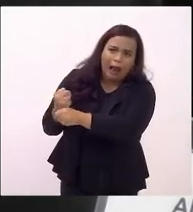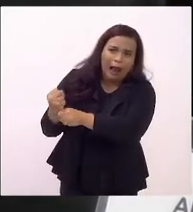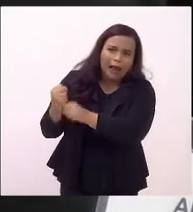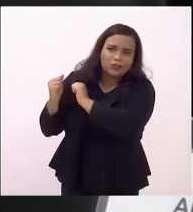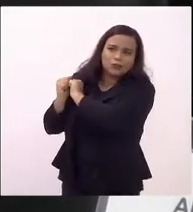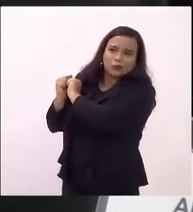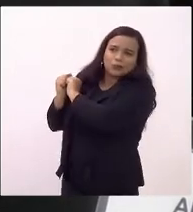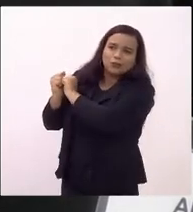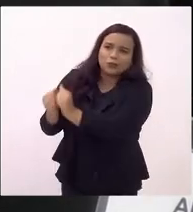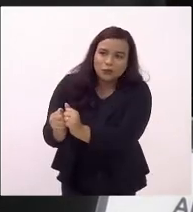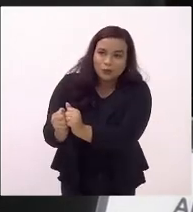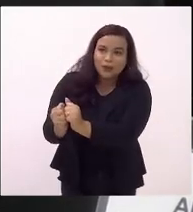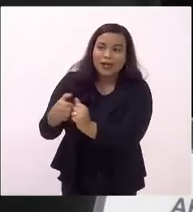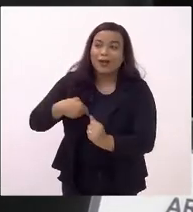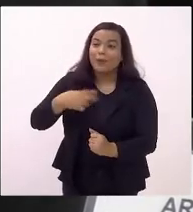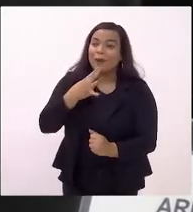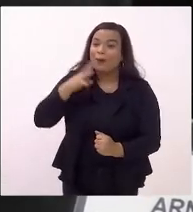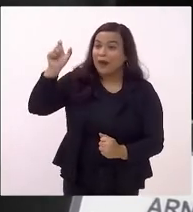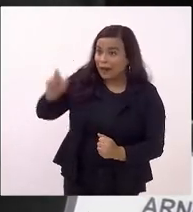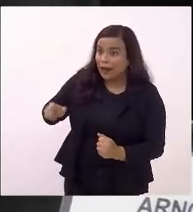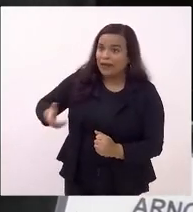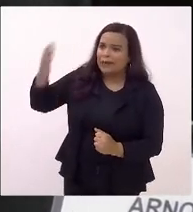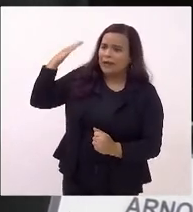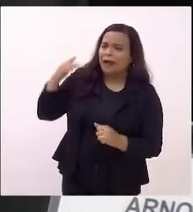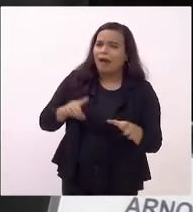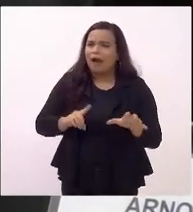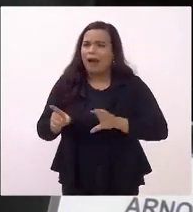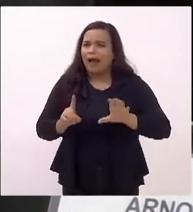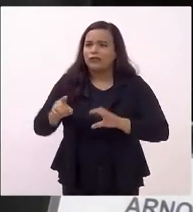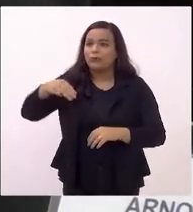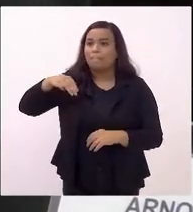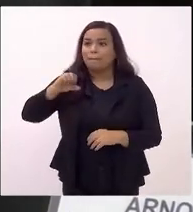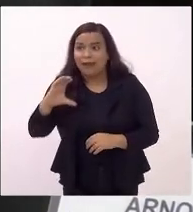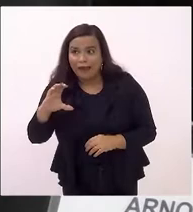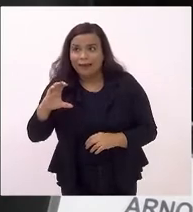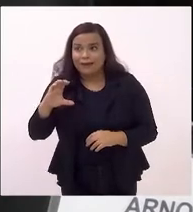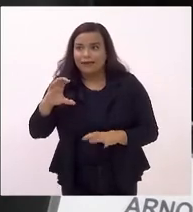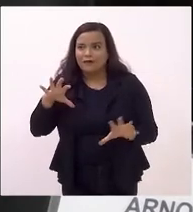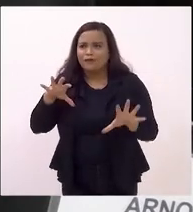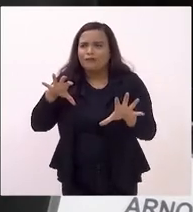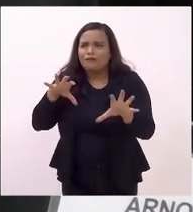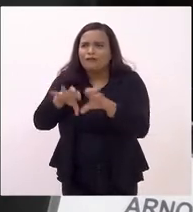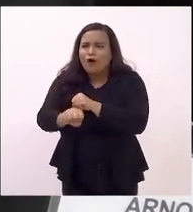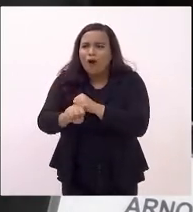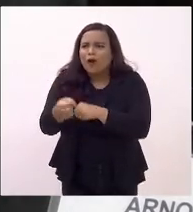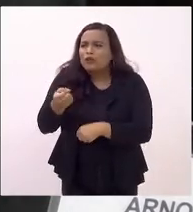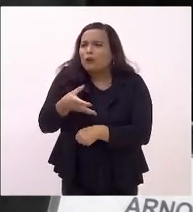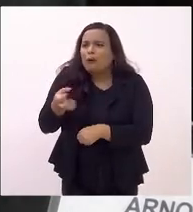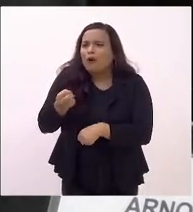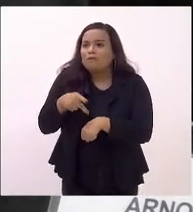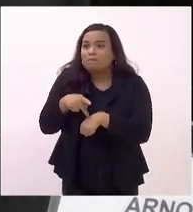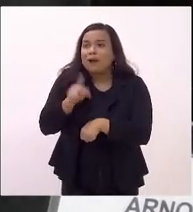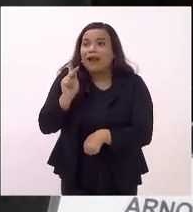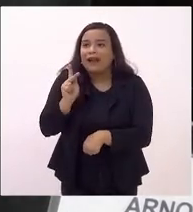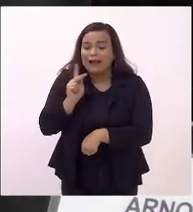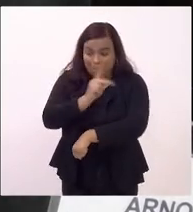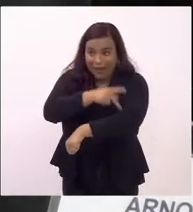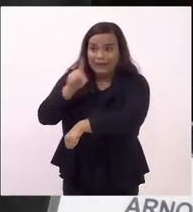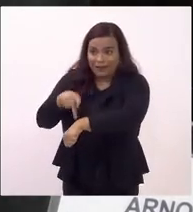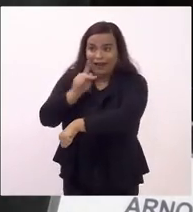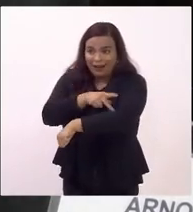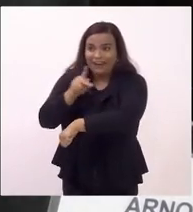conheci Ivanir na Rádio MEC, recém-formada em pedagogia, criando